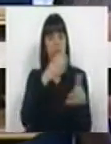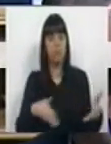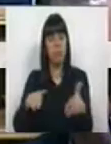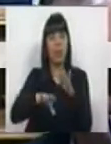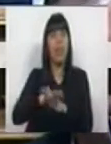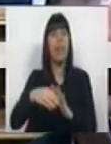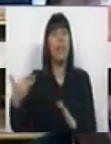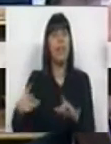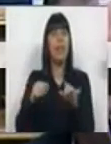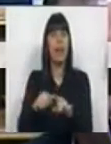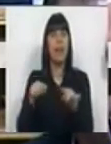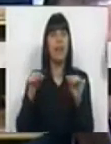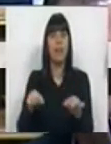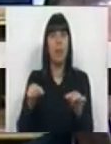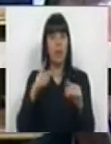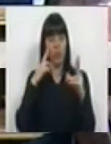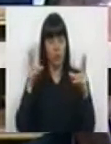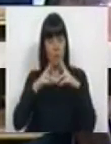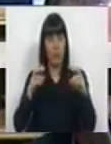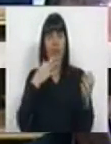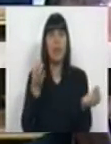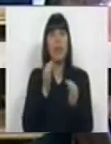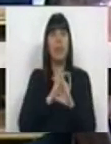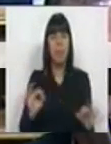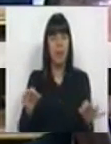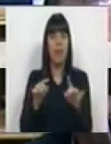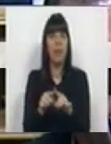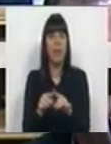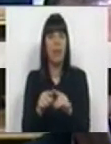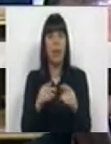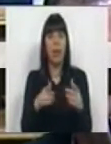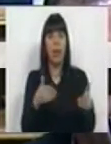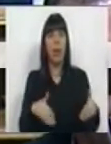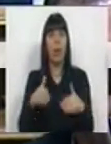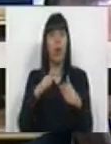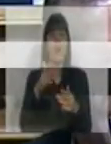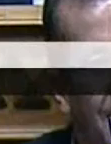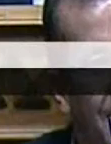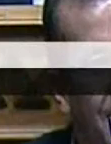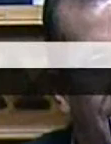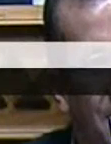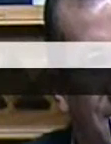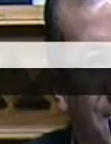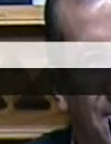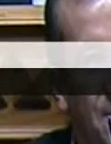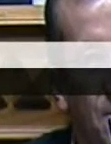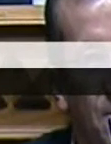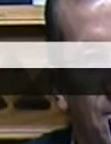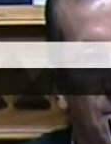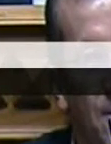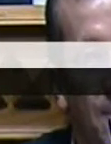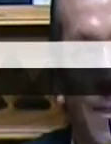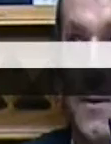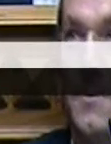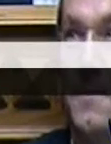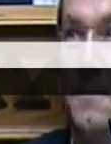governação da direita, que hoje descobriu as maravilhas da Rua do Século. Pois, Sr.